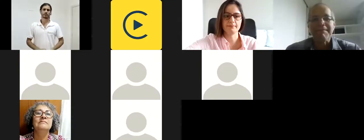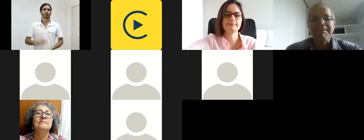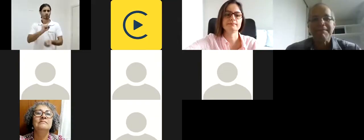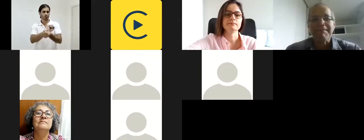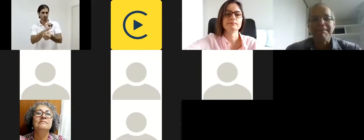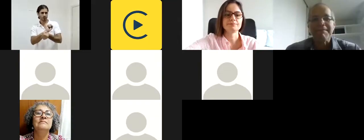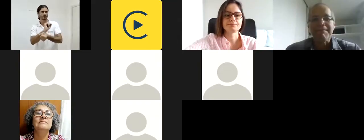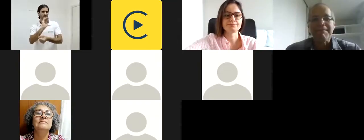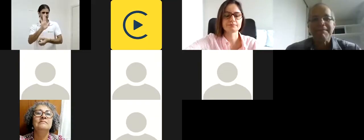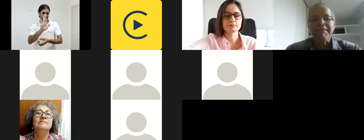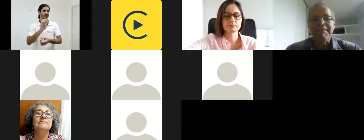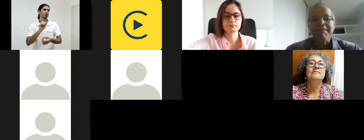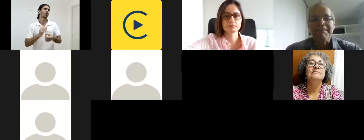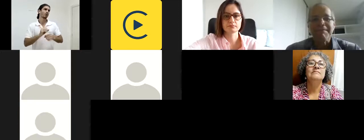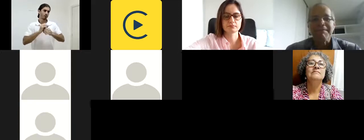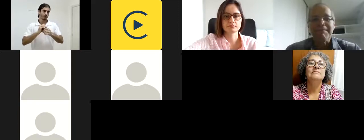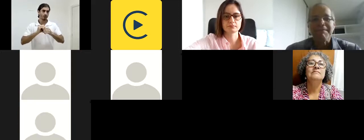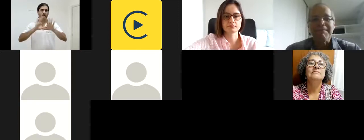Ok.